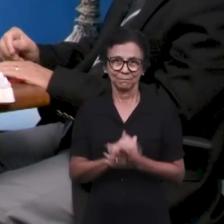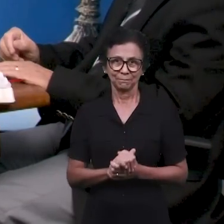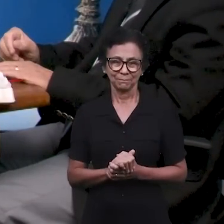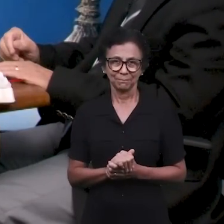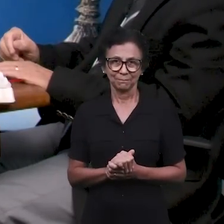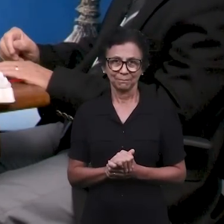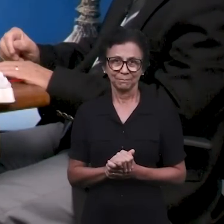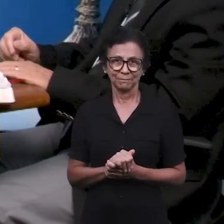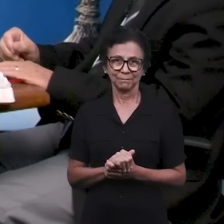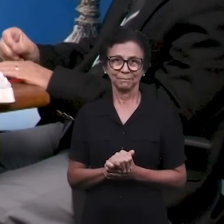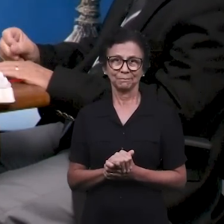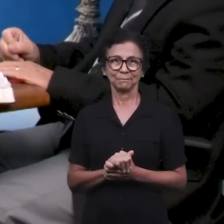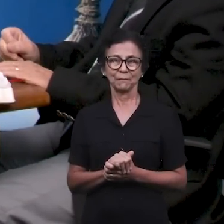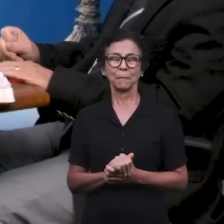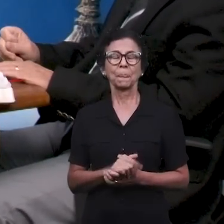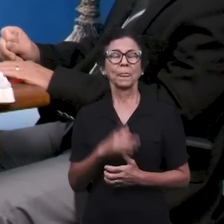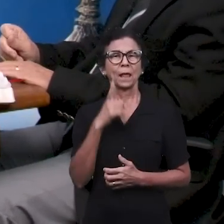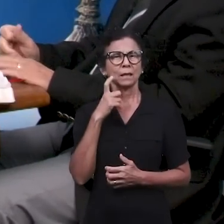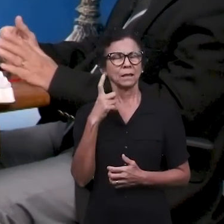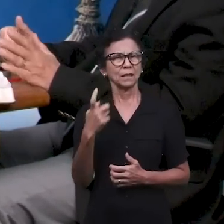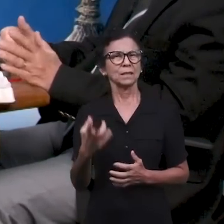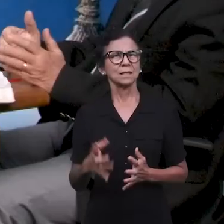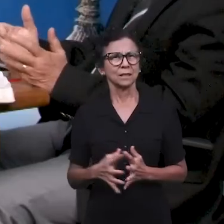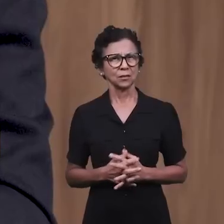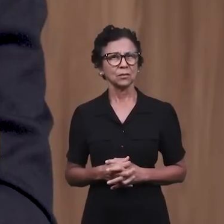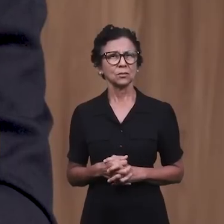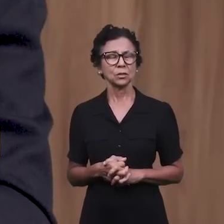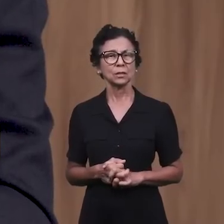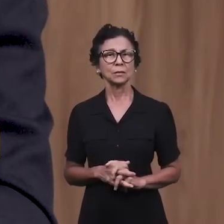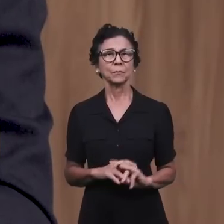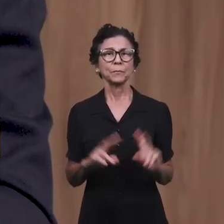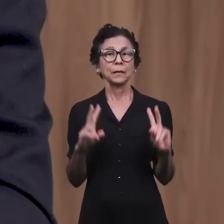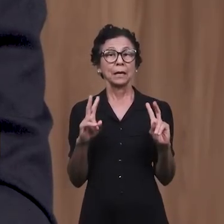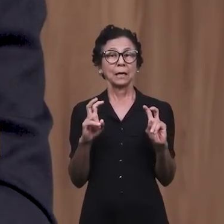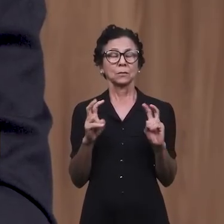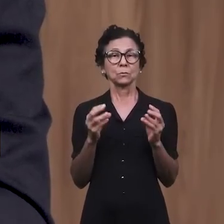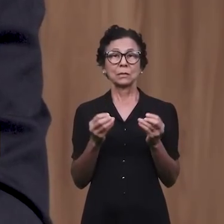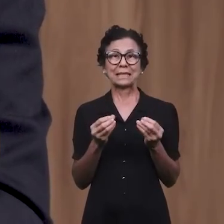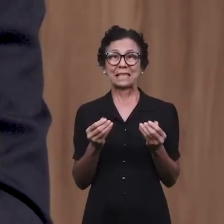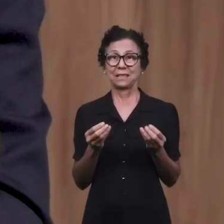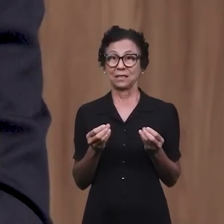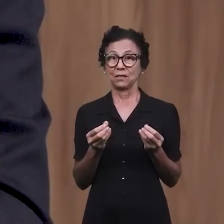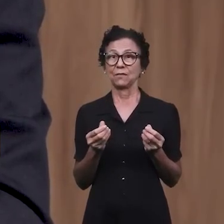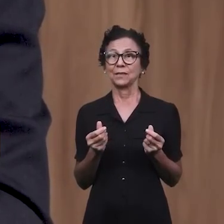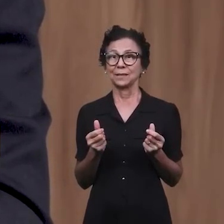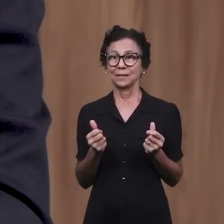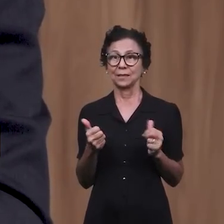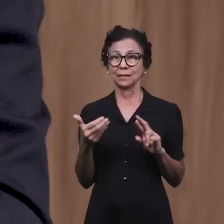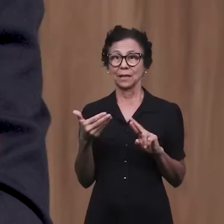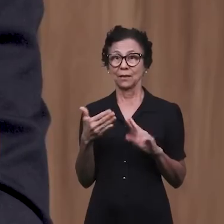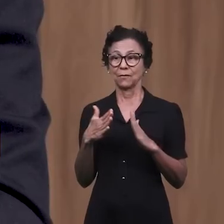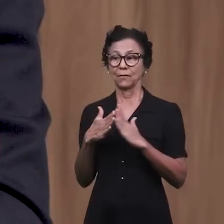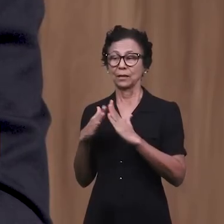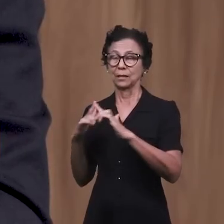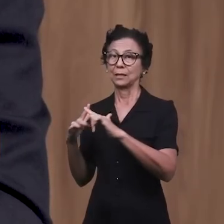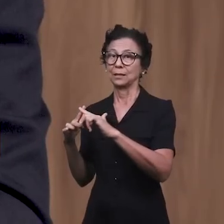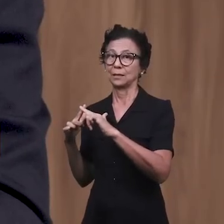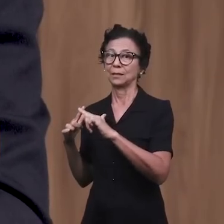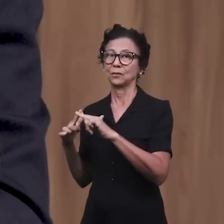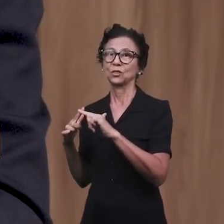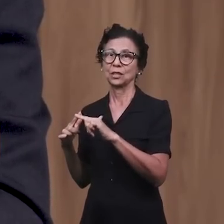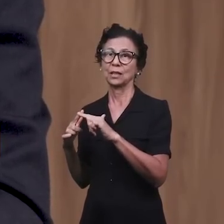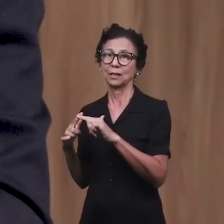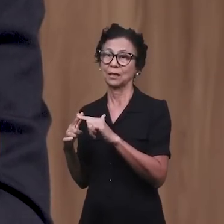que coisa apropriado, né? Porque quando se fala de assuntos delicados da igreja, Trata-se naturalmente de assuntos que